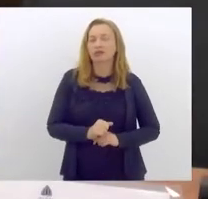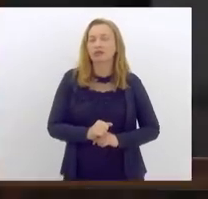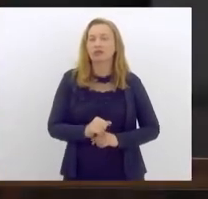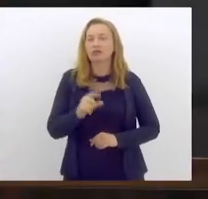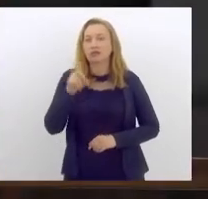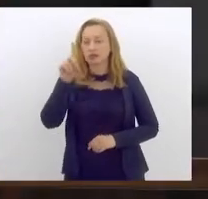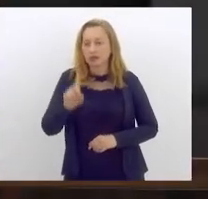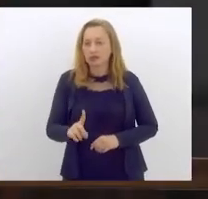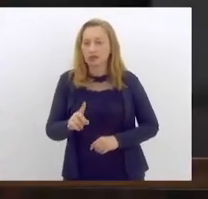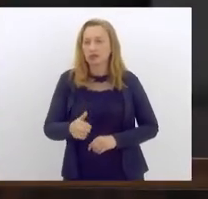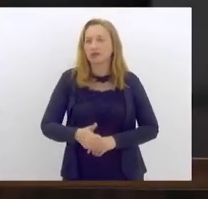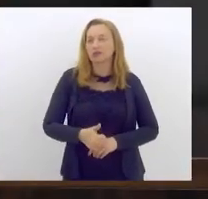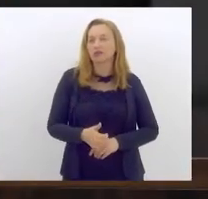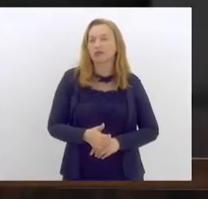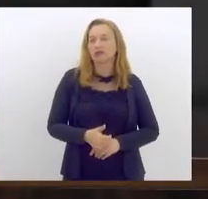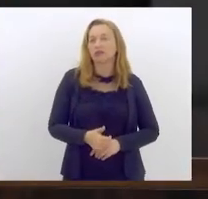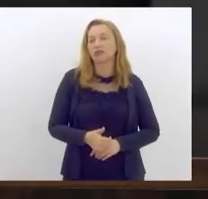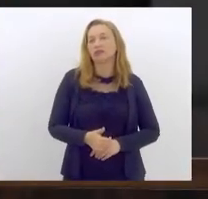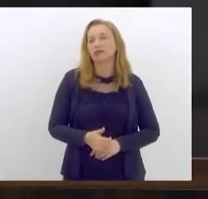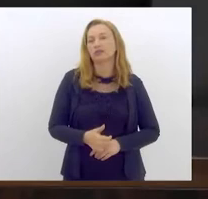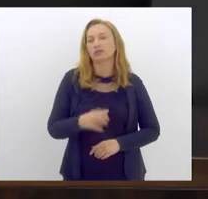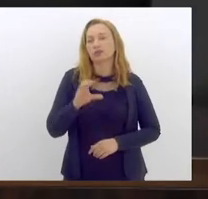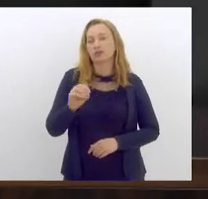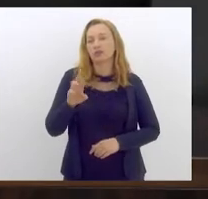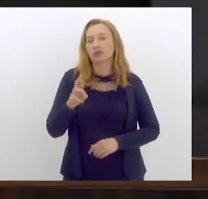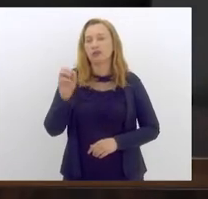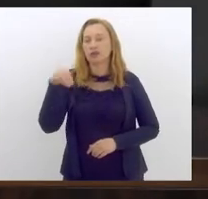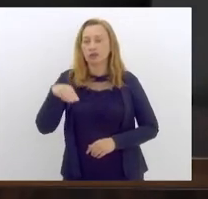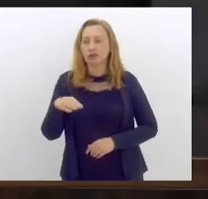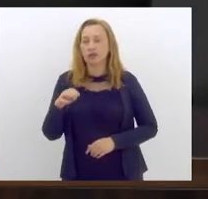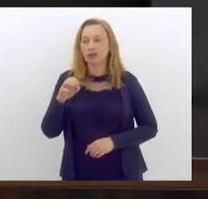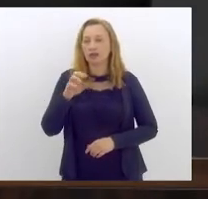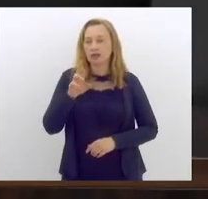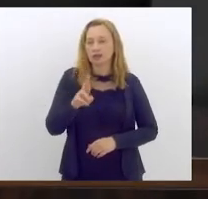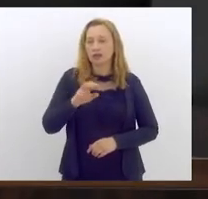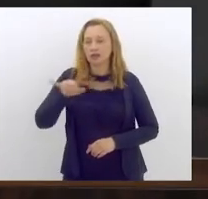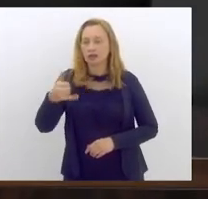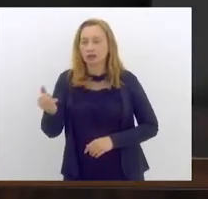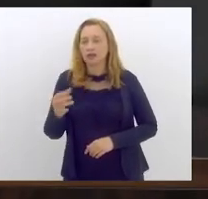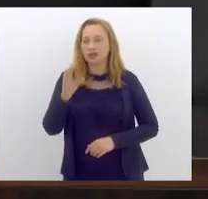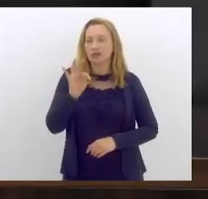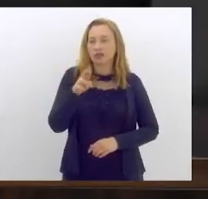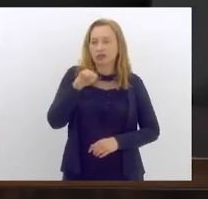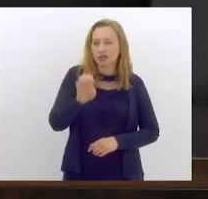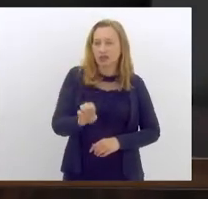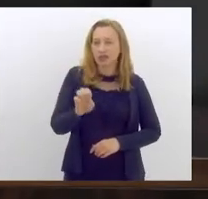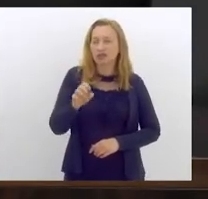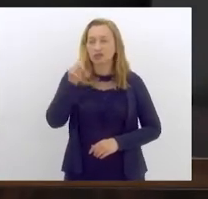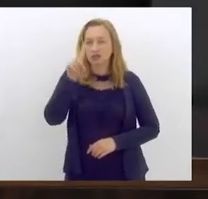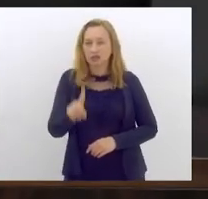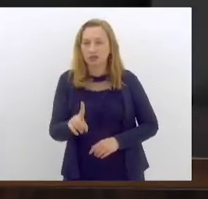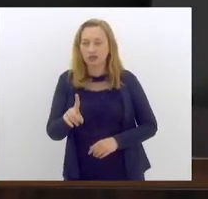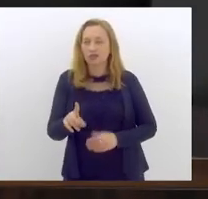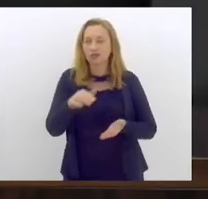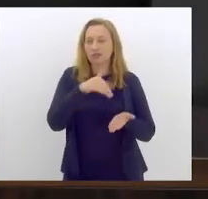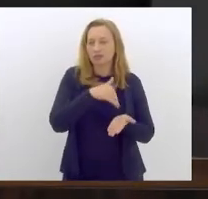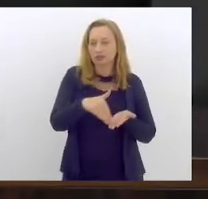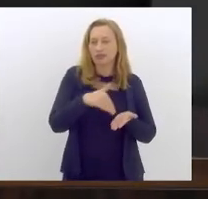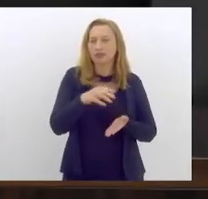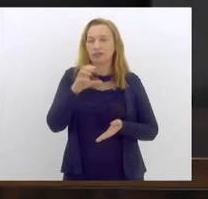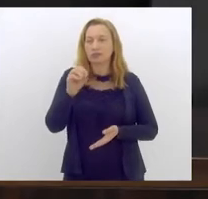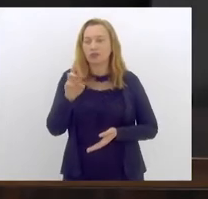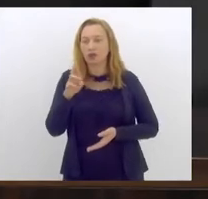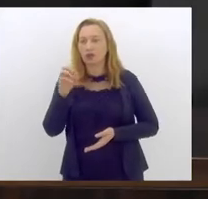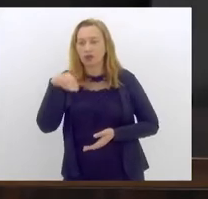e segunda tesoureira do COREN RJ Cristiane Bernardo diretor e secretária do